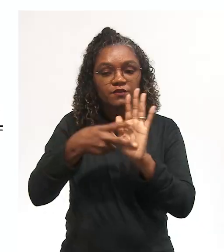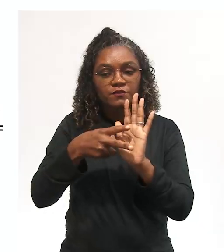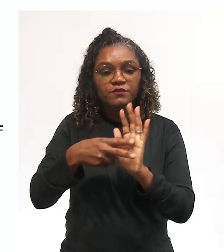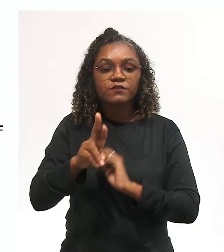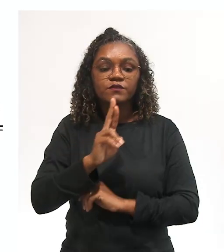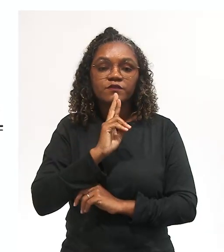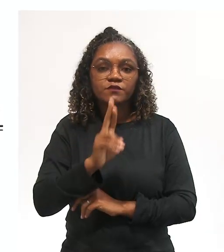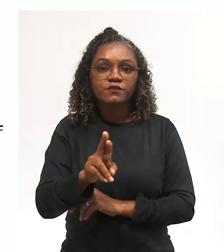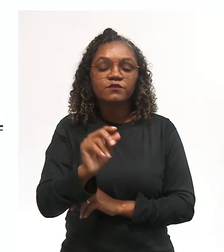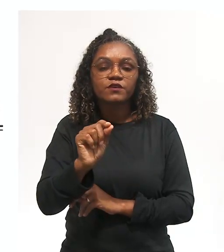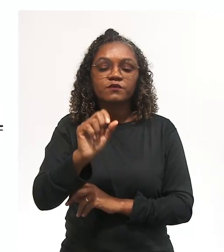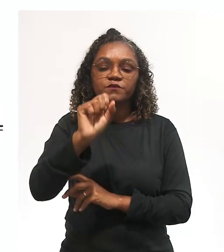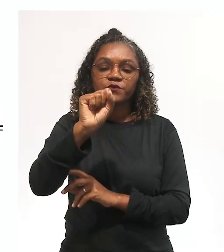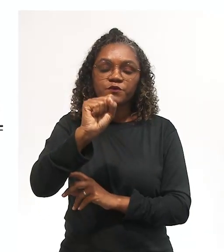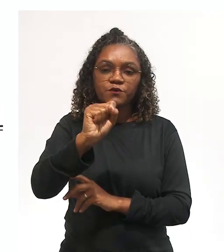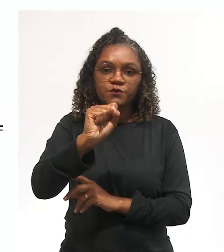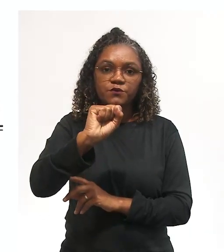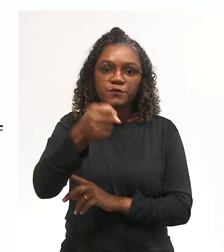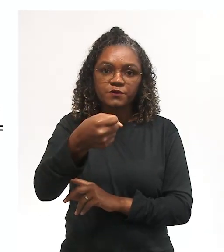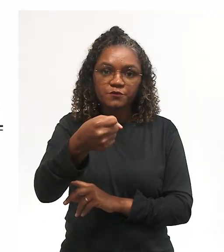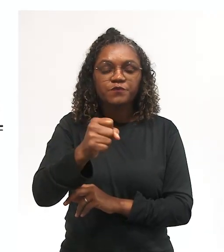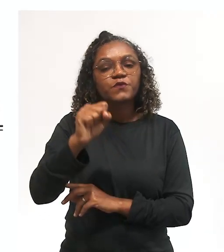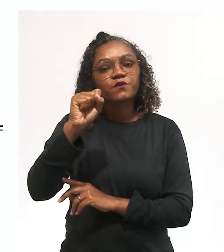de R$8.800.